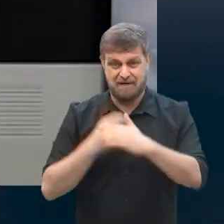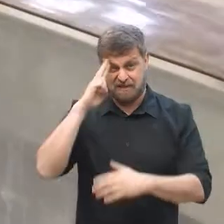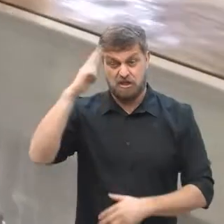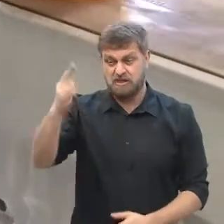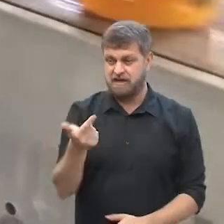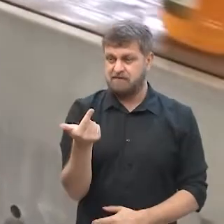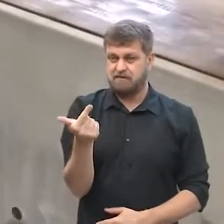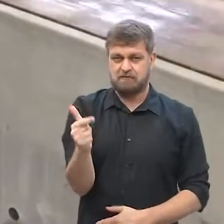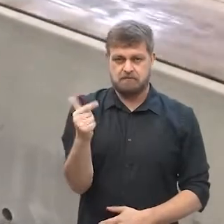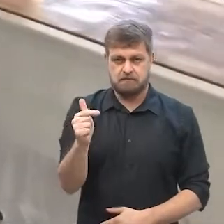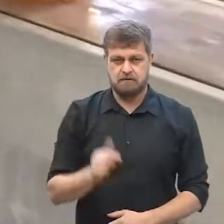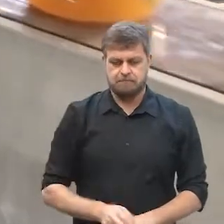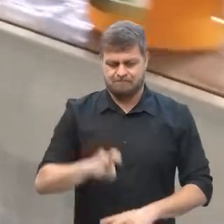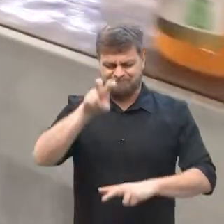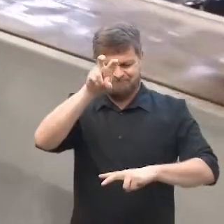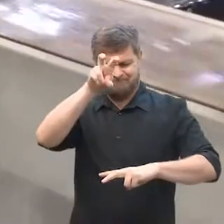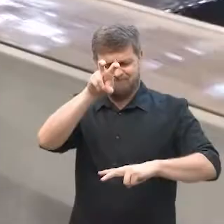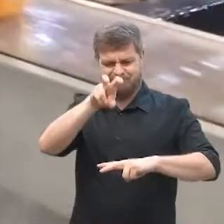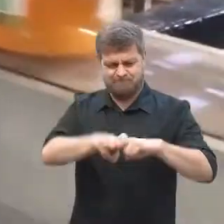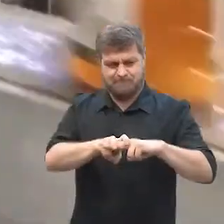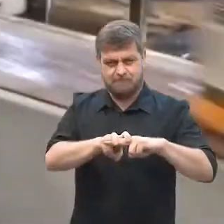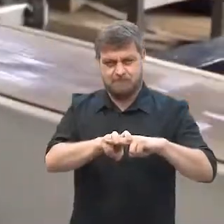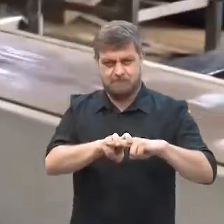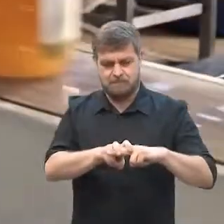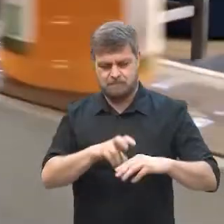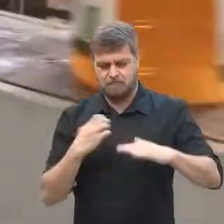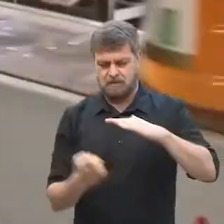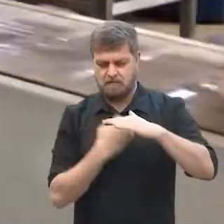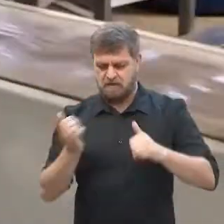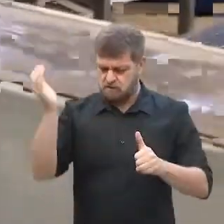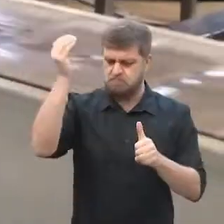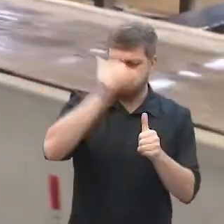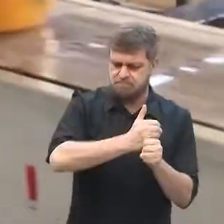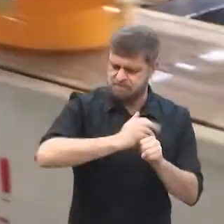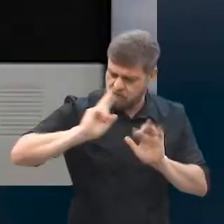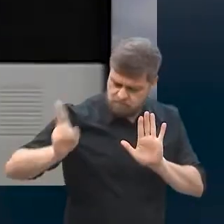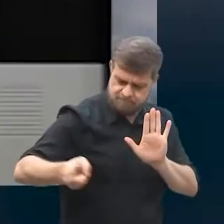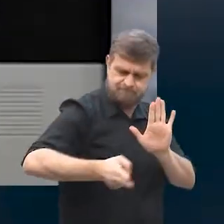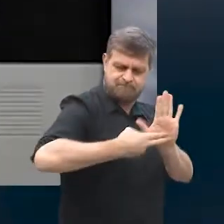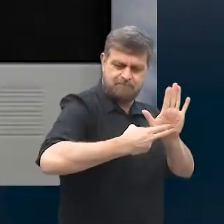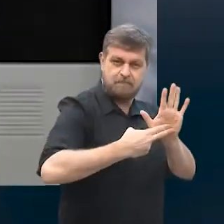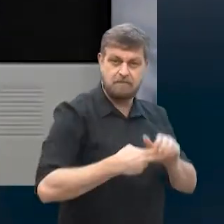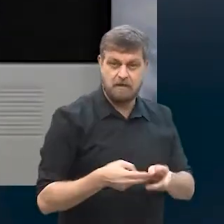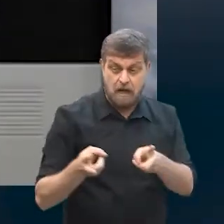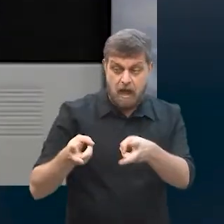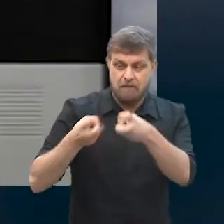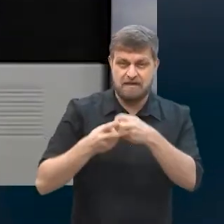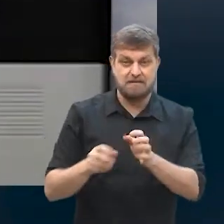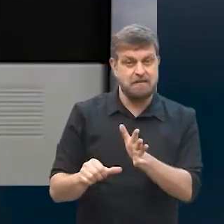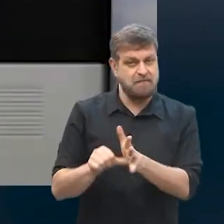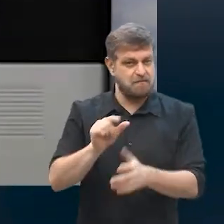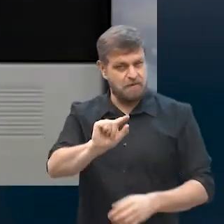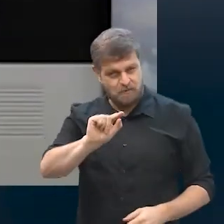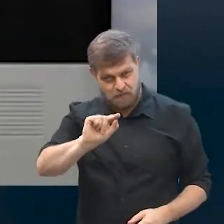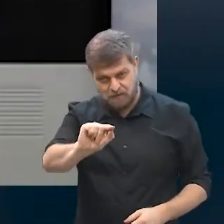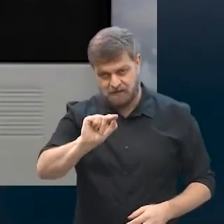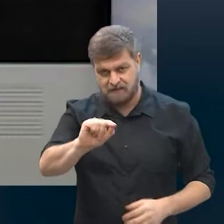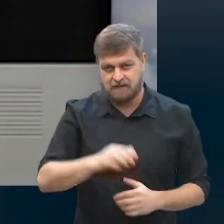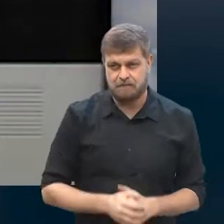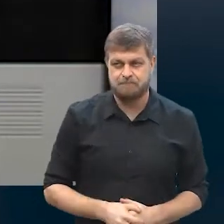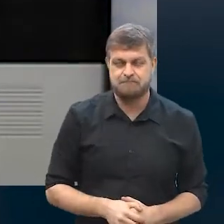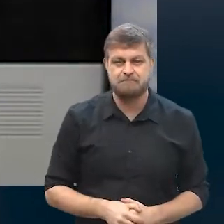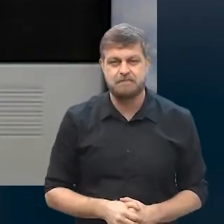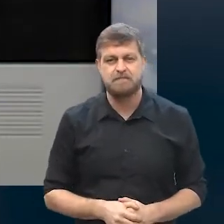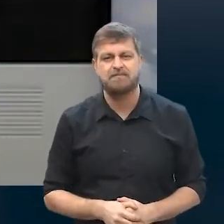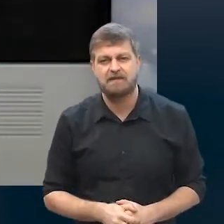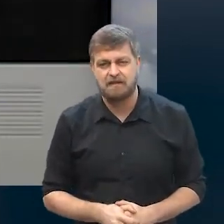assim que eu sentei nessa empresa e assumi a empresa, eu percebi algumas coisas. Primeiro, ela não